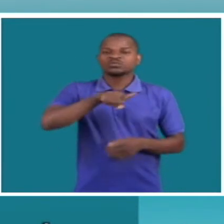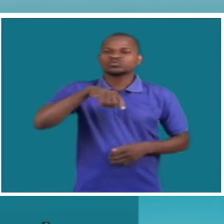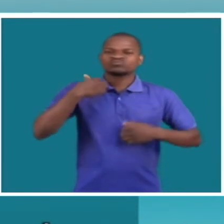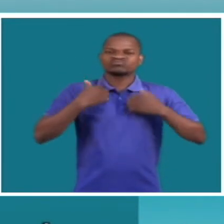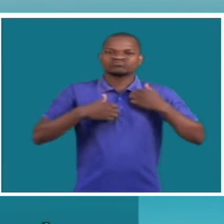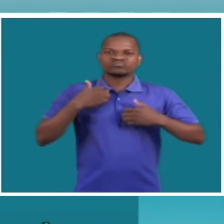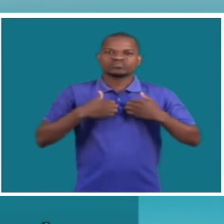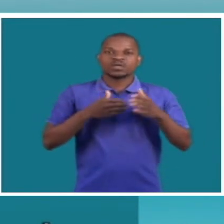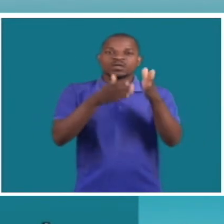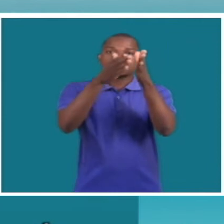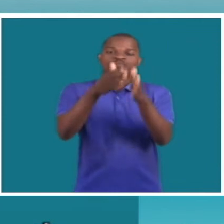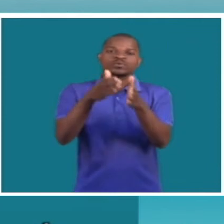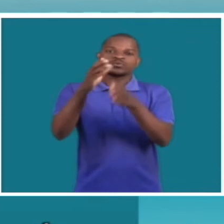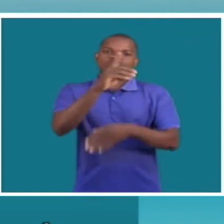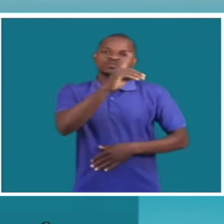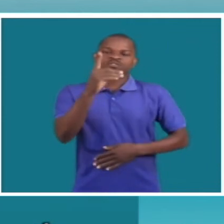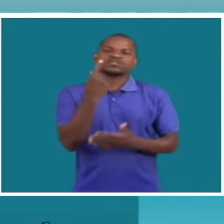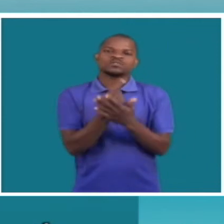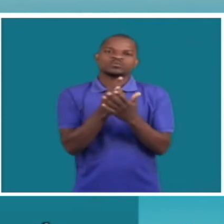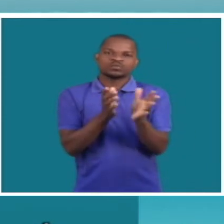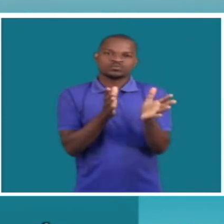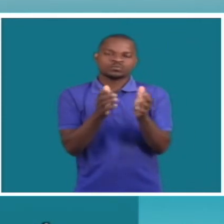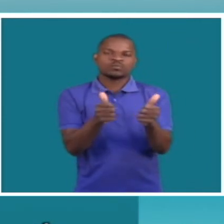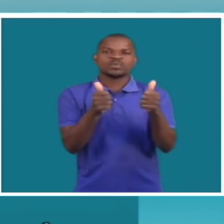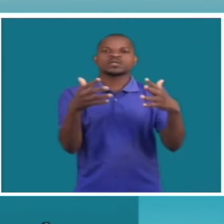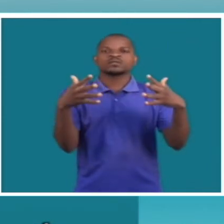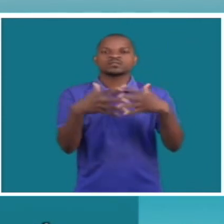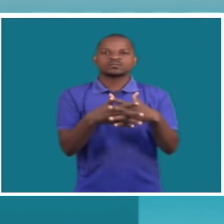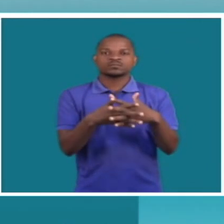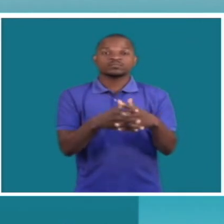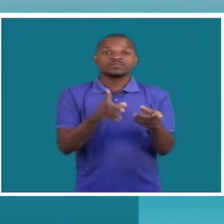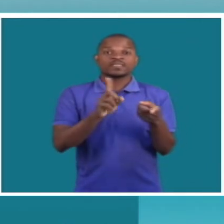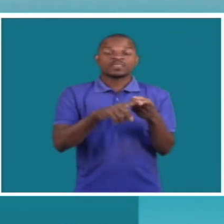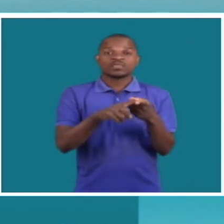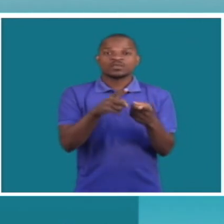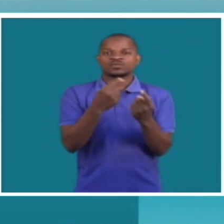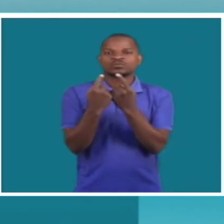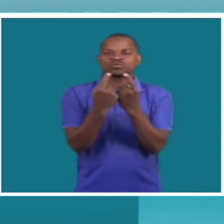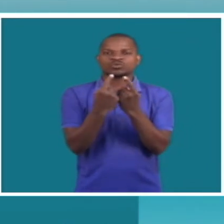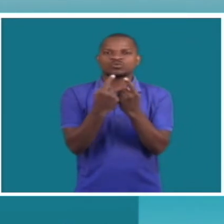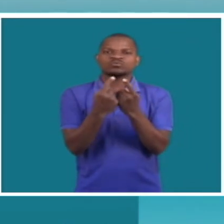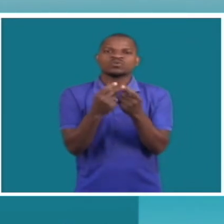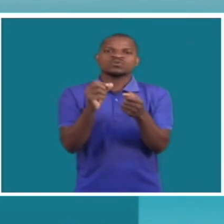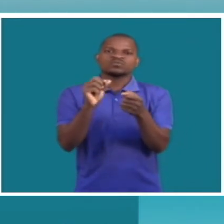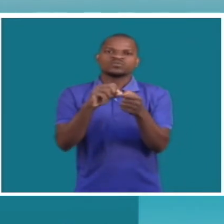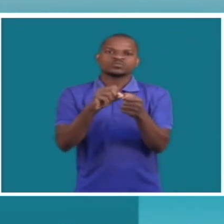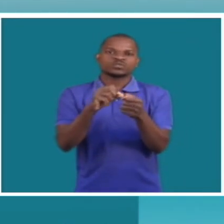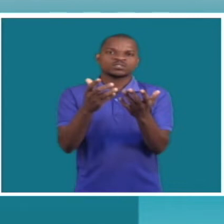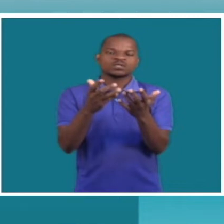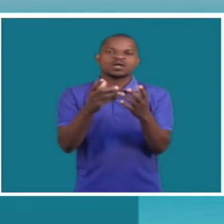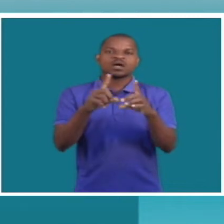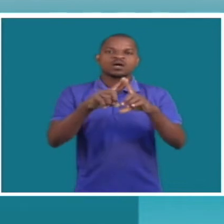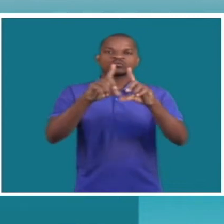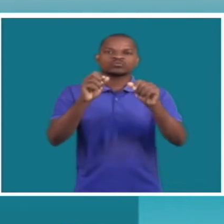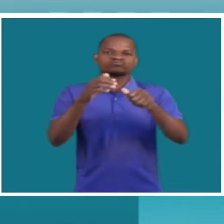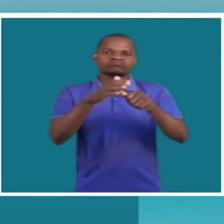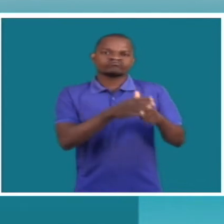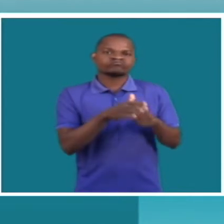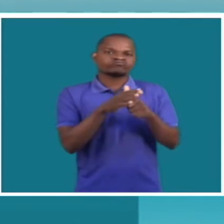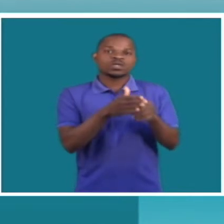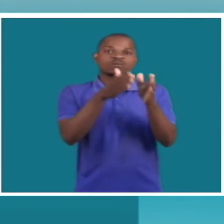deficiência tenham tido um tratamento mais humanizado nesse tipo de situação. Portanto, essa situação reforça mais e coloca a não aquilo que é a